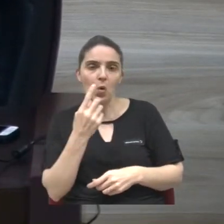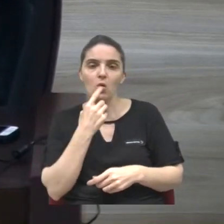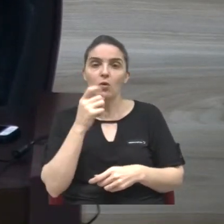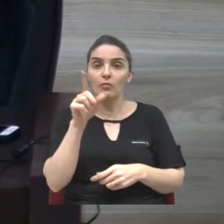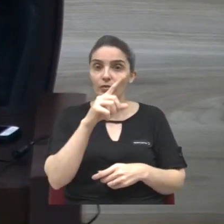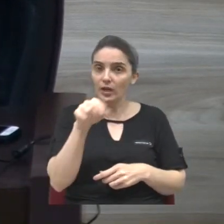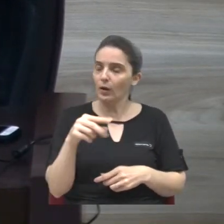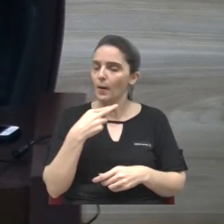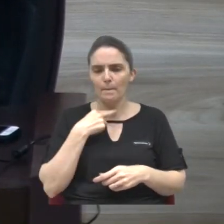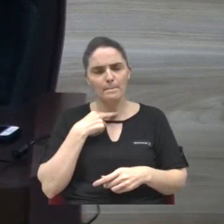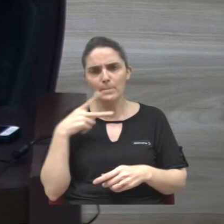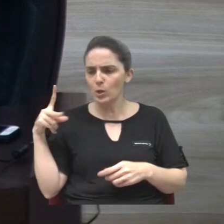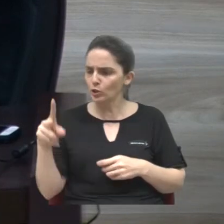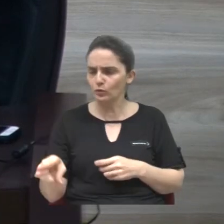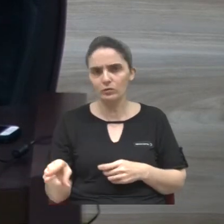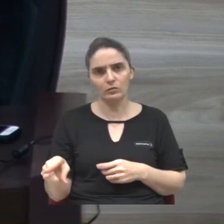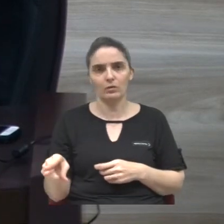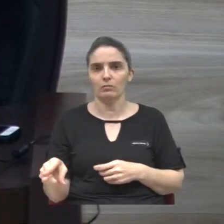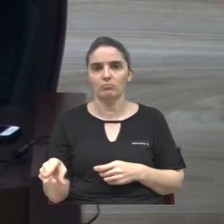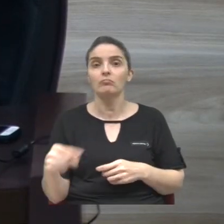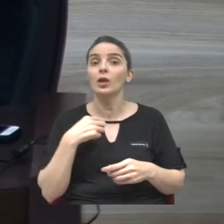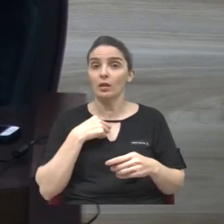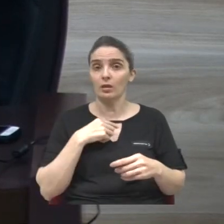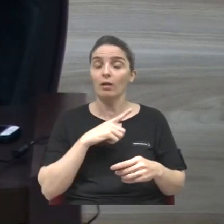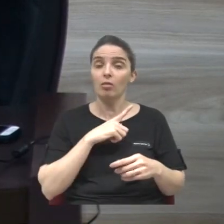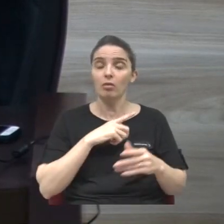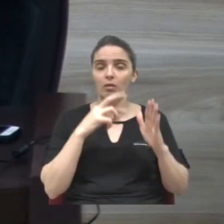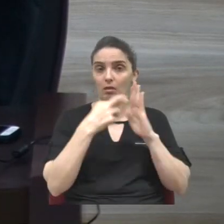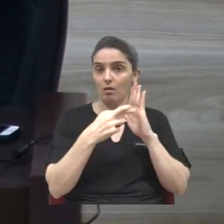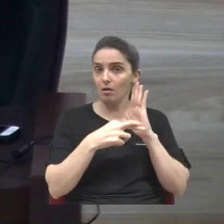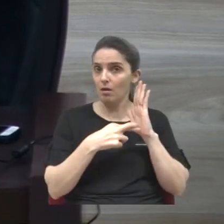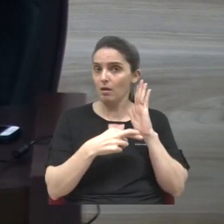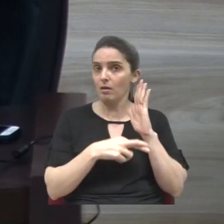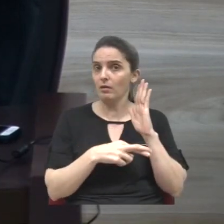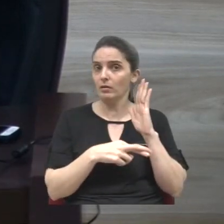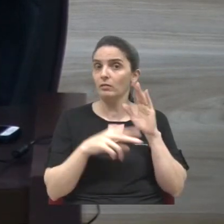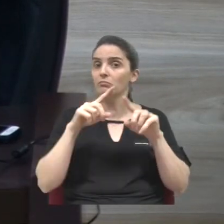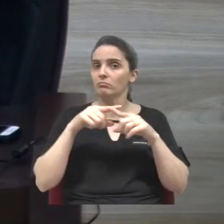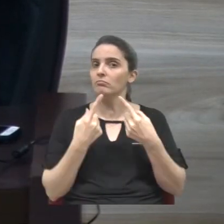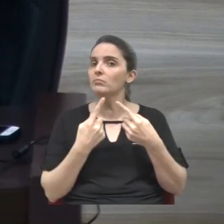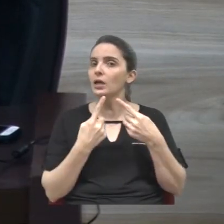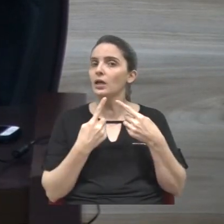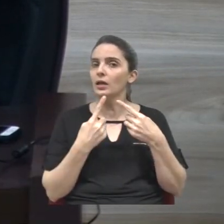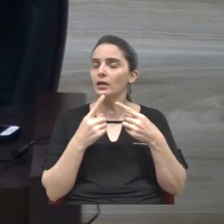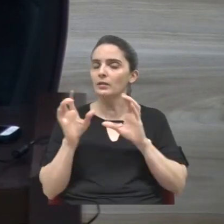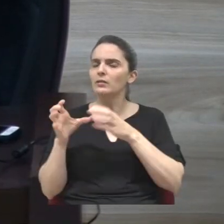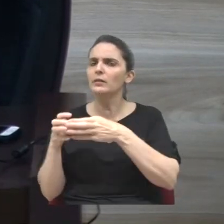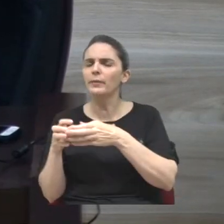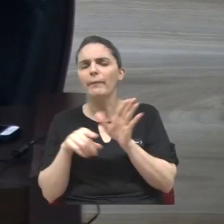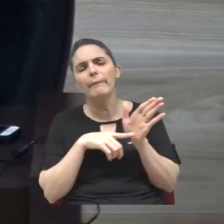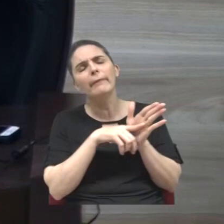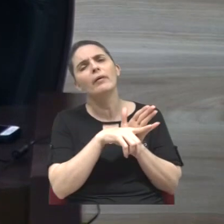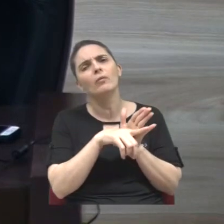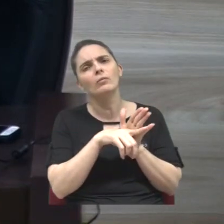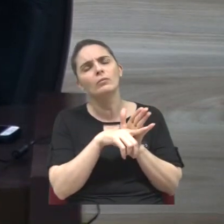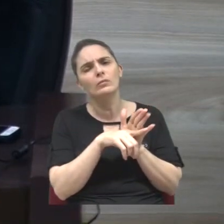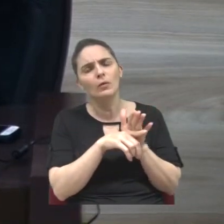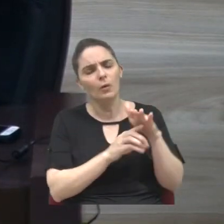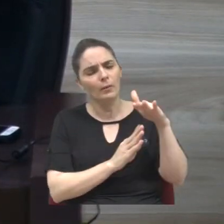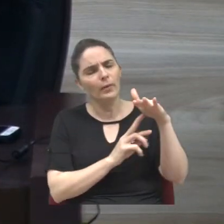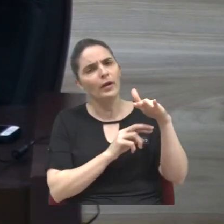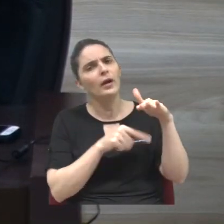Mesmo havendo regulamento específico proibindo tal situação, os membros da CPI questionaram a agência sobre o cumprimento de tal